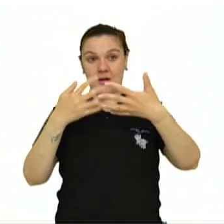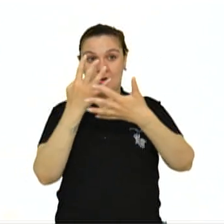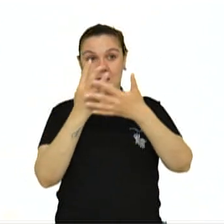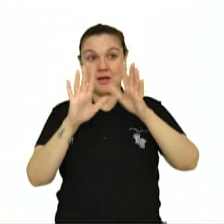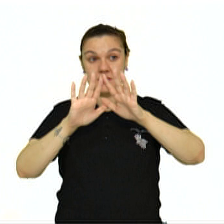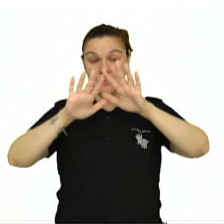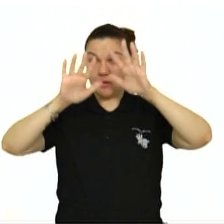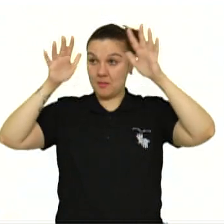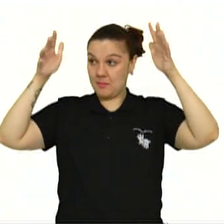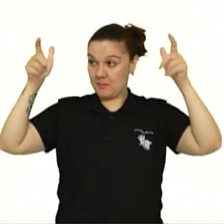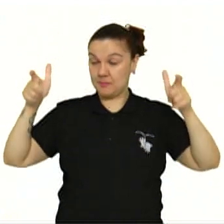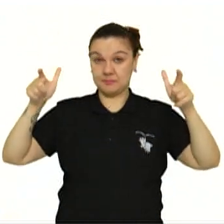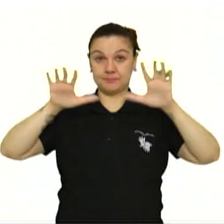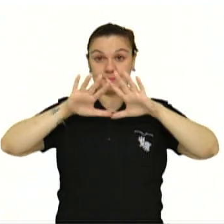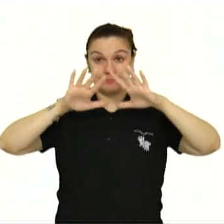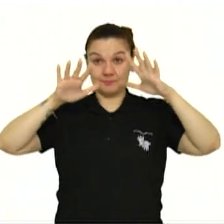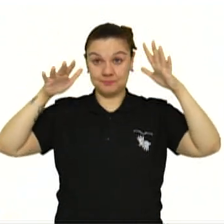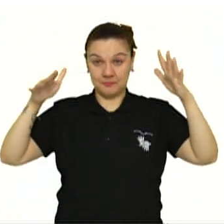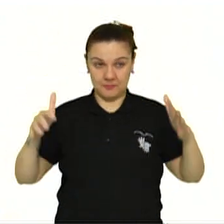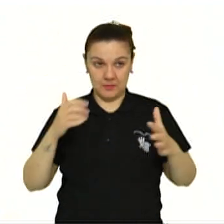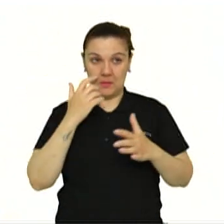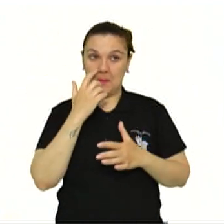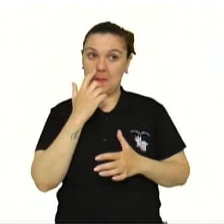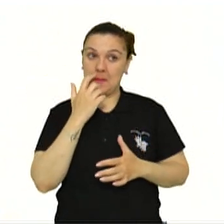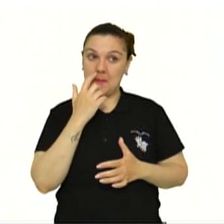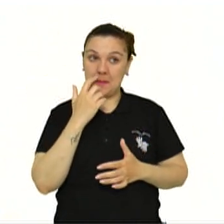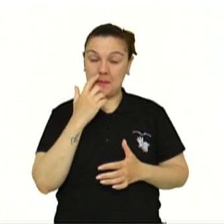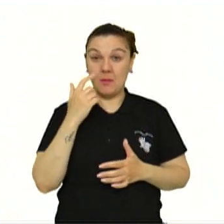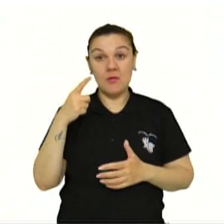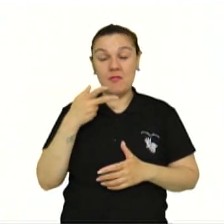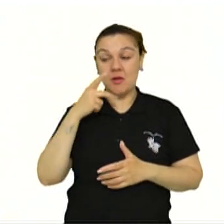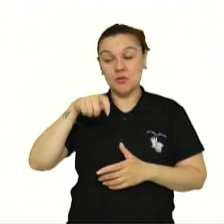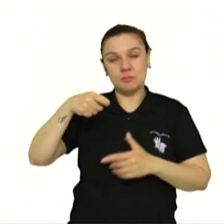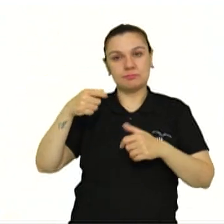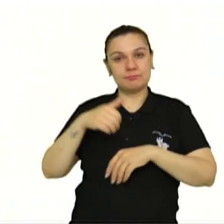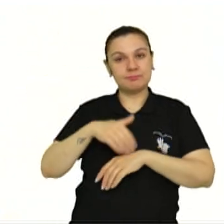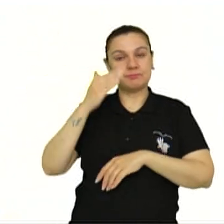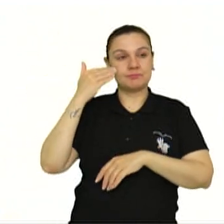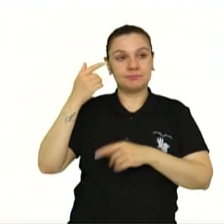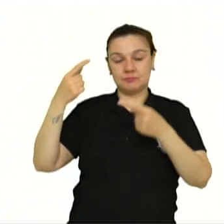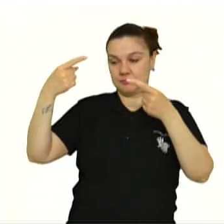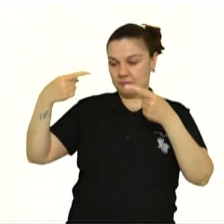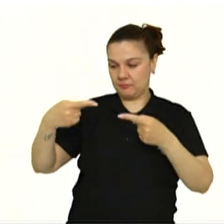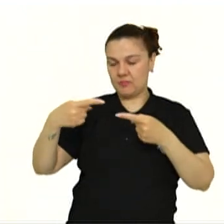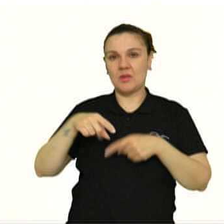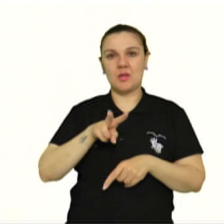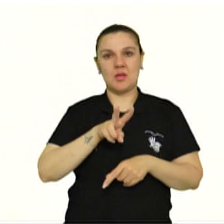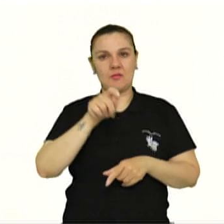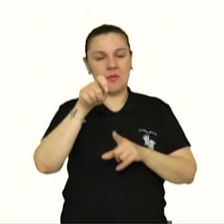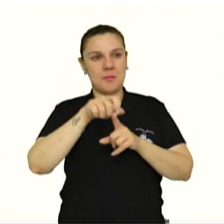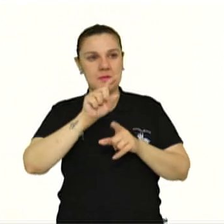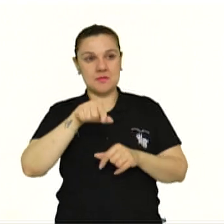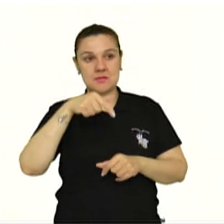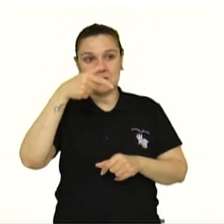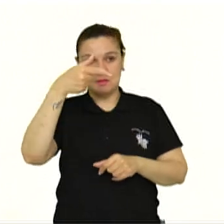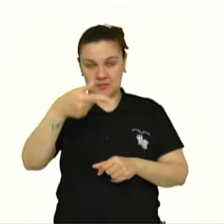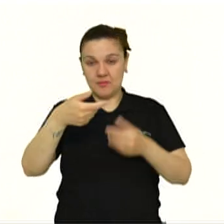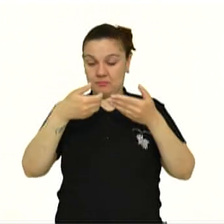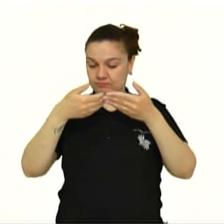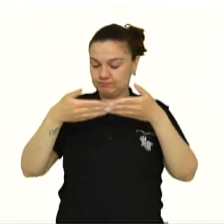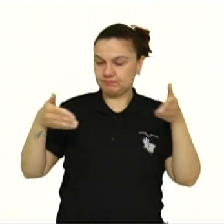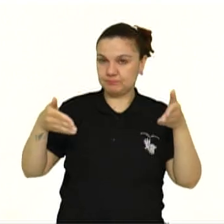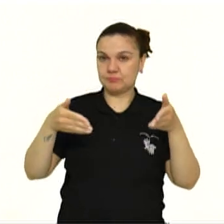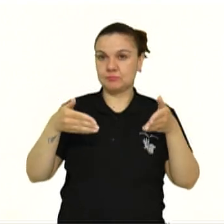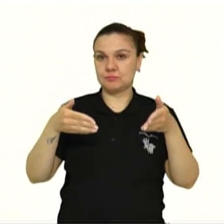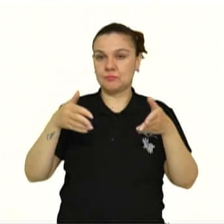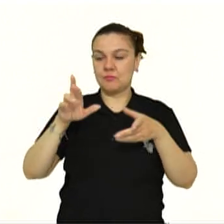quadras, tá? Elas são geralmente abertas. Quando a gente fala nos grandes slams, a gente vai ter, inclusive agora, no próximo mês, a gente tem a estreia